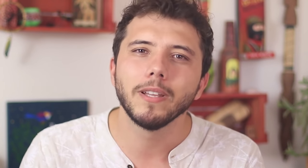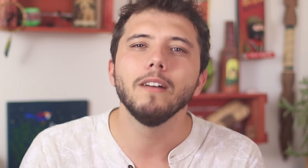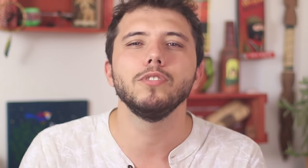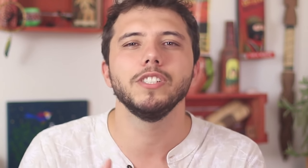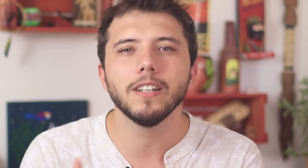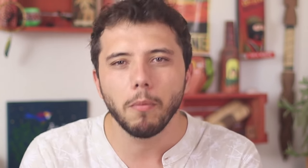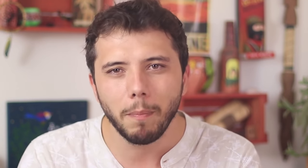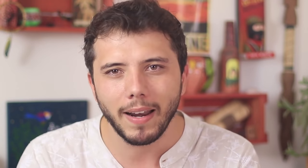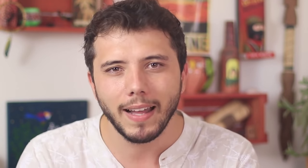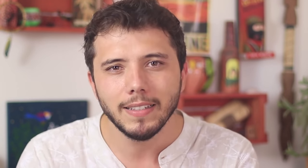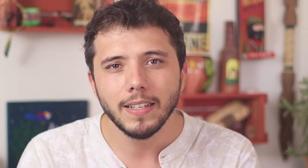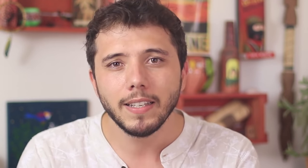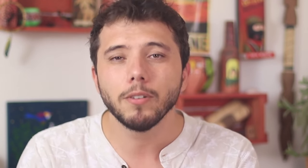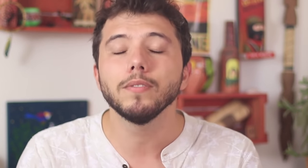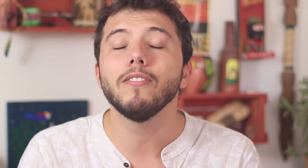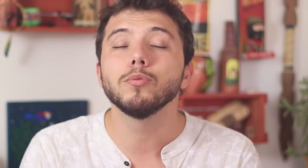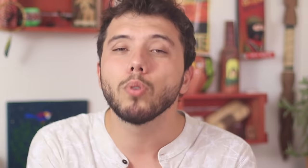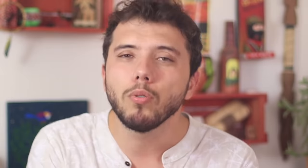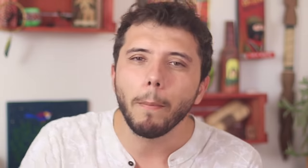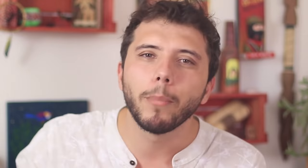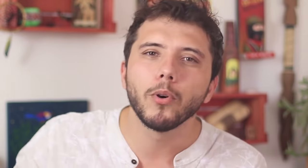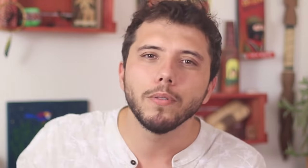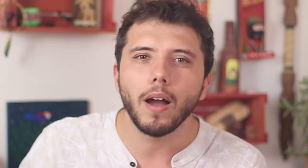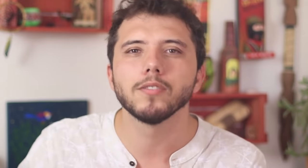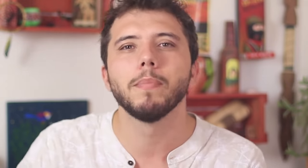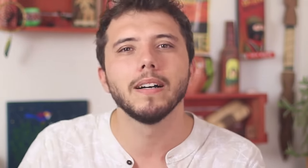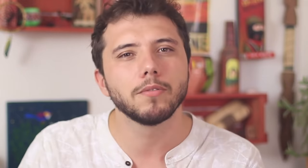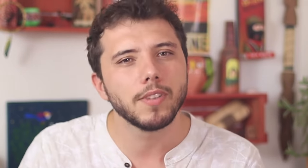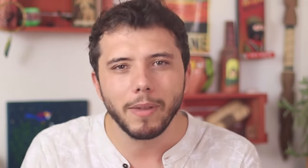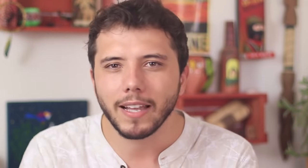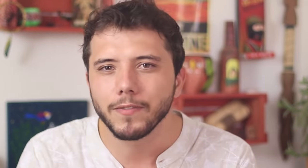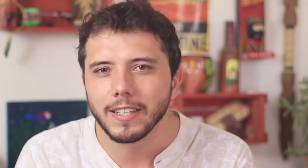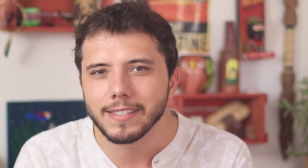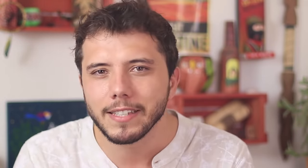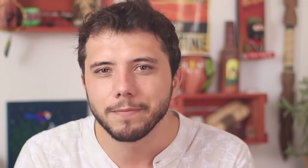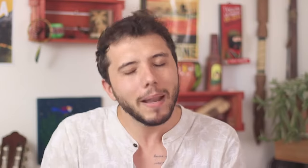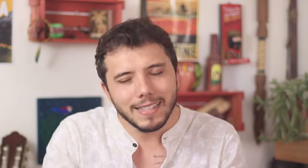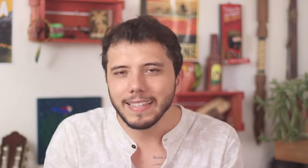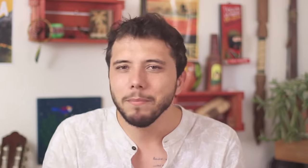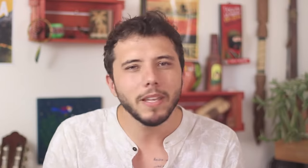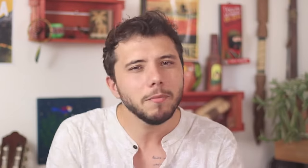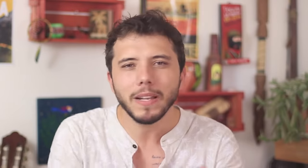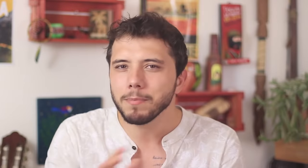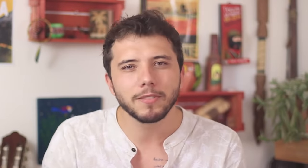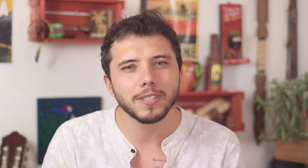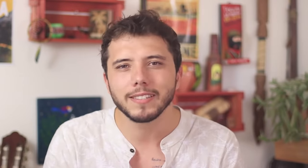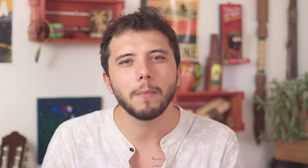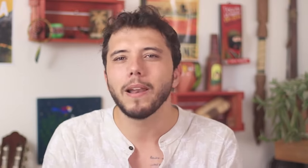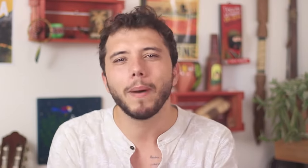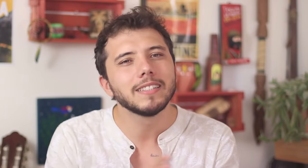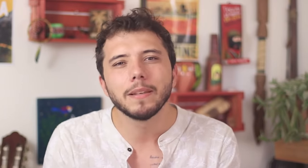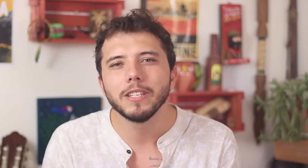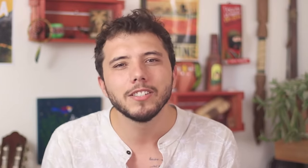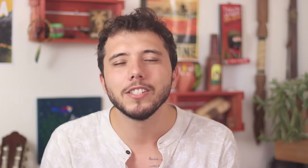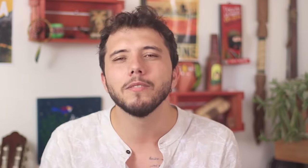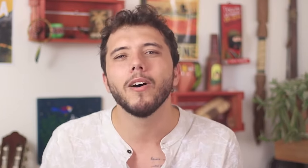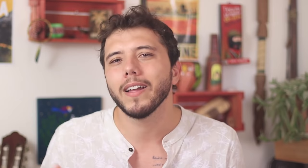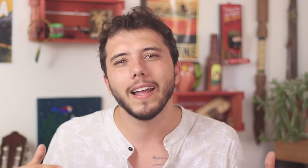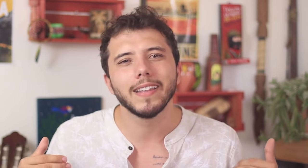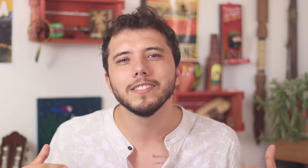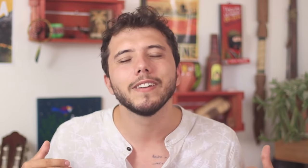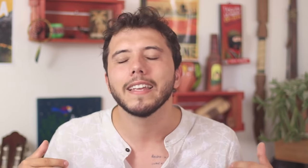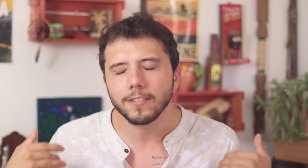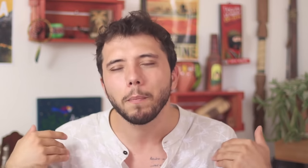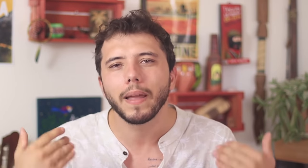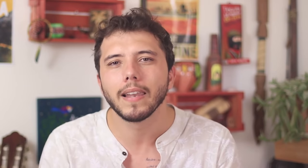em dizer que o povo pobre não tinha como parar enquanto dava todo apoio aos bancos e o mercado financeiro mas aí mesmo para as pessoas que trabalham partida